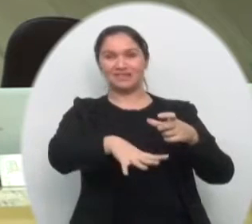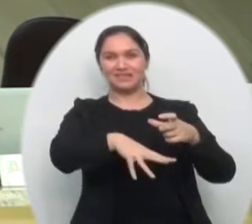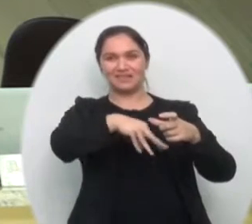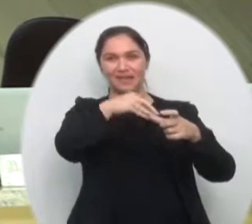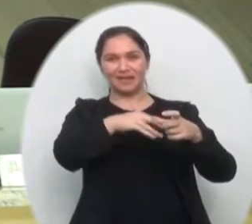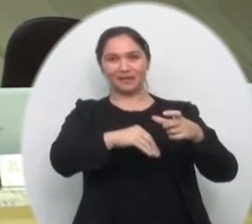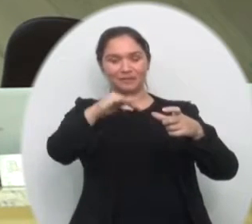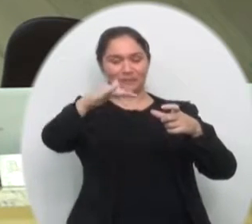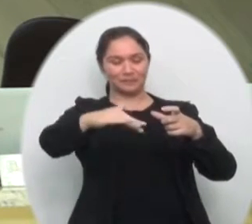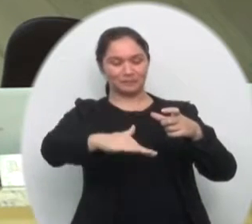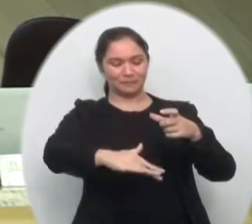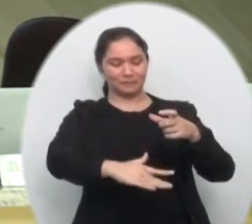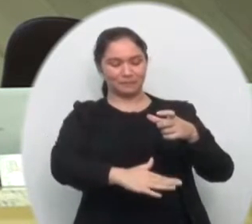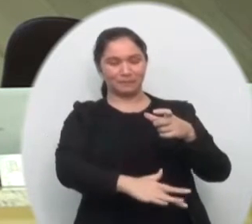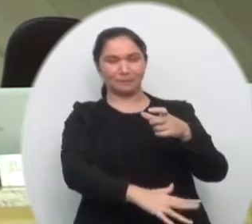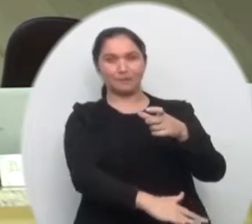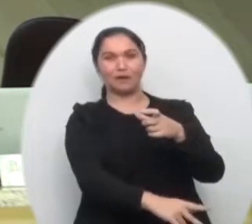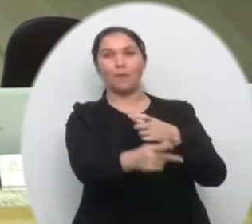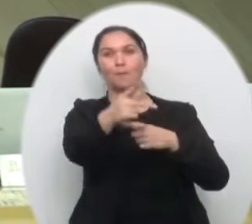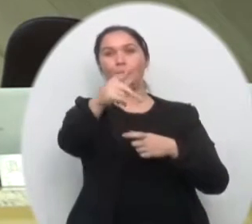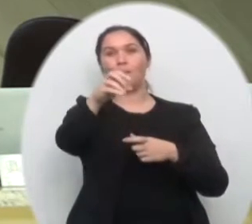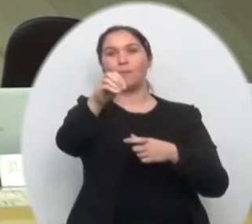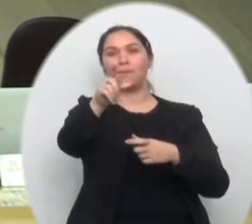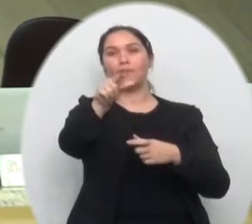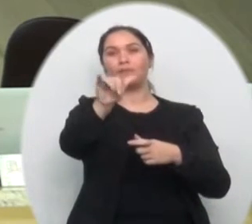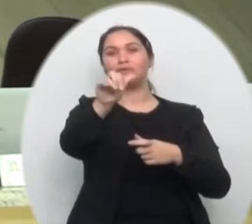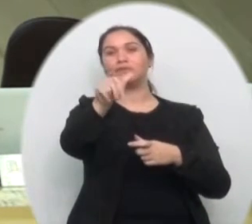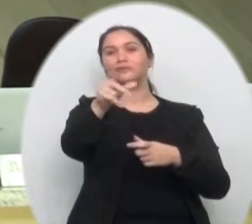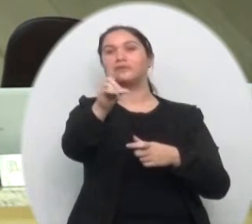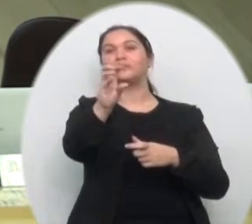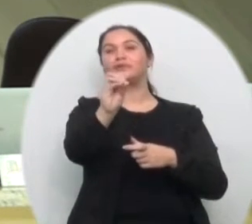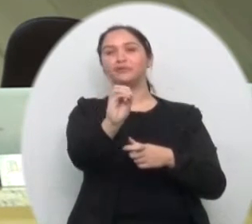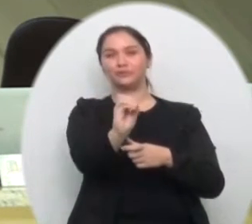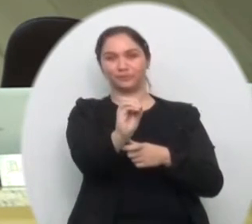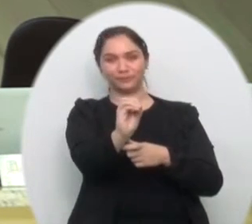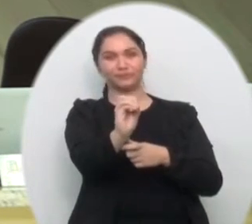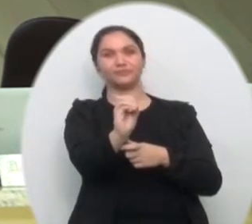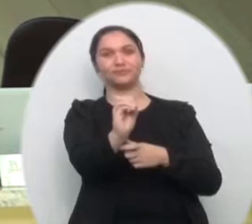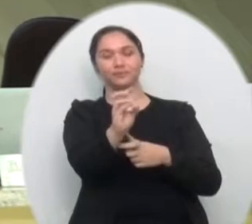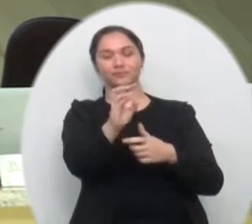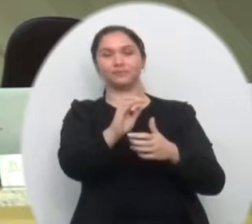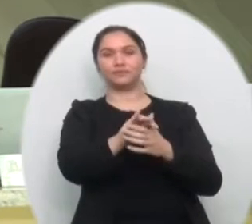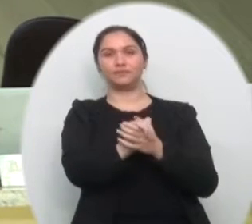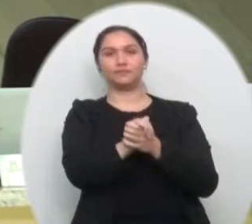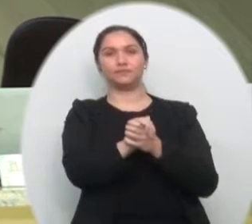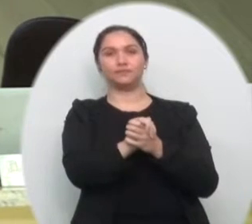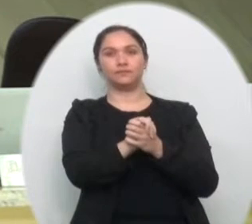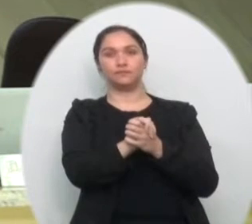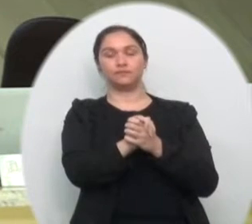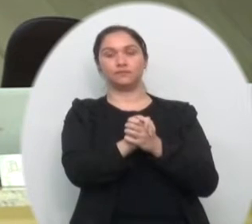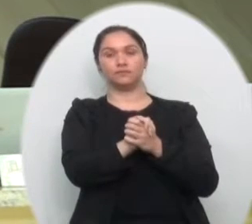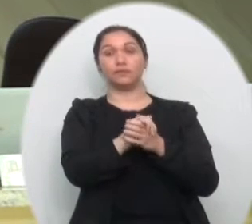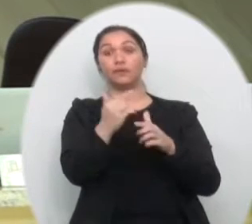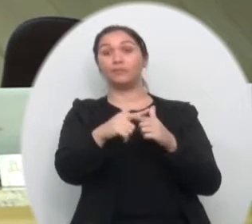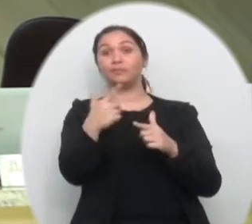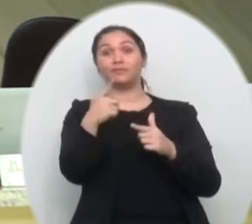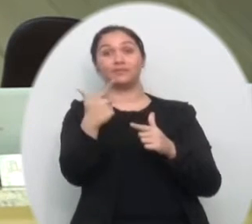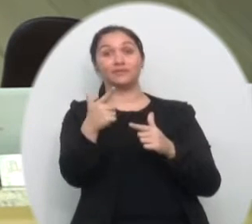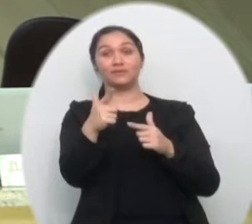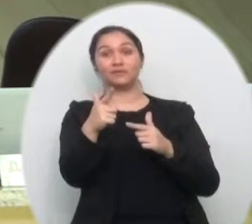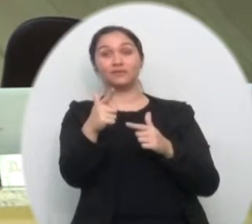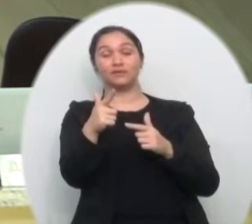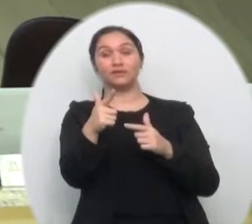para fornecer água para o açude e para o córrego que vai à lateral, não tem. Então,